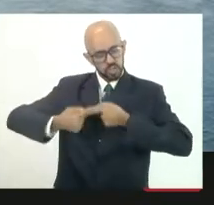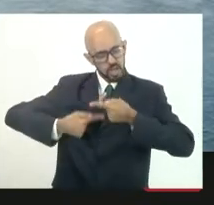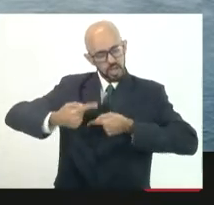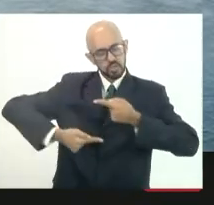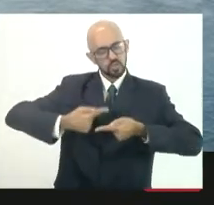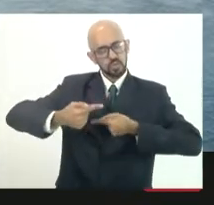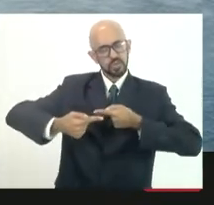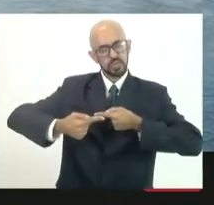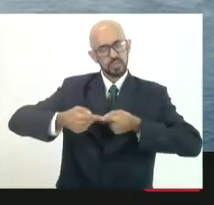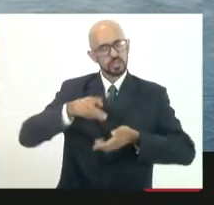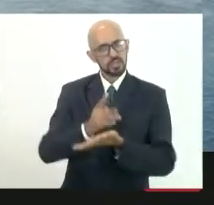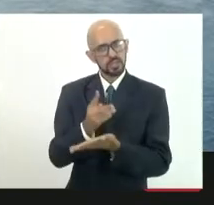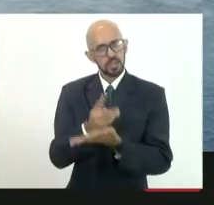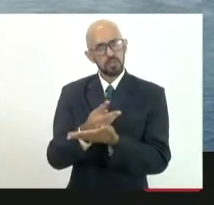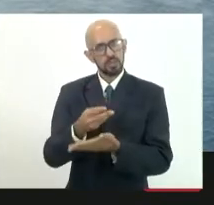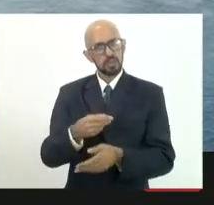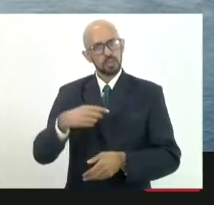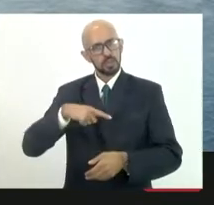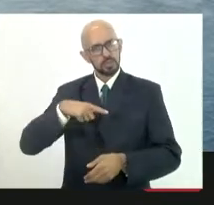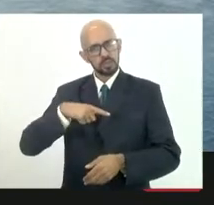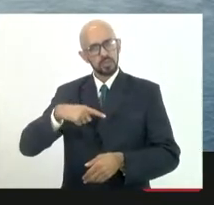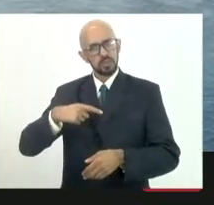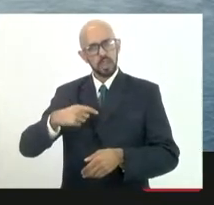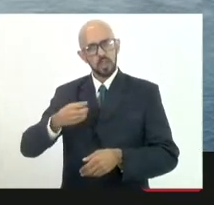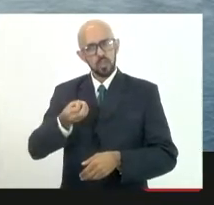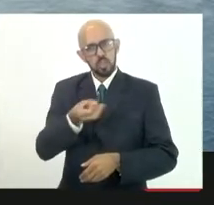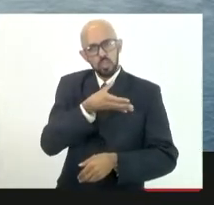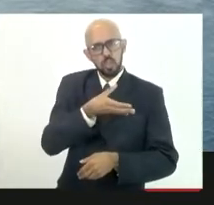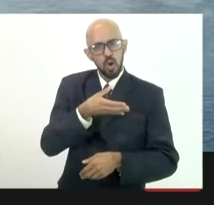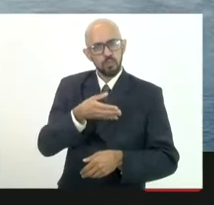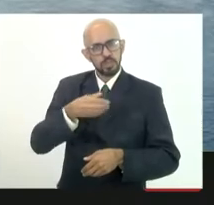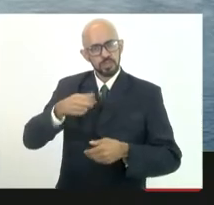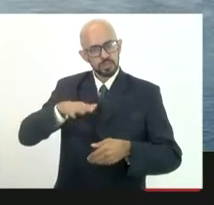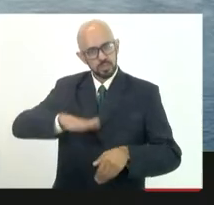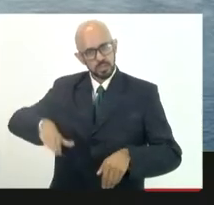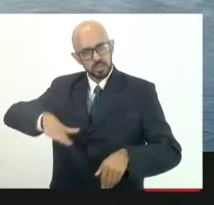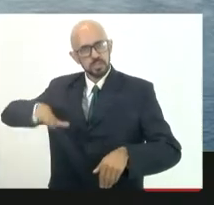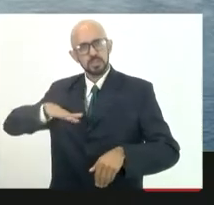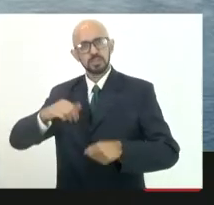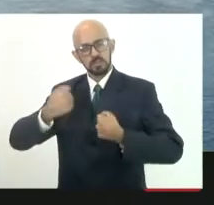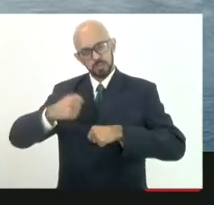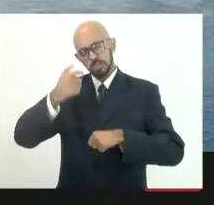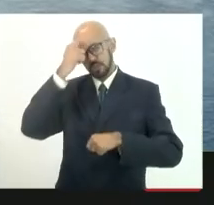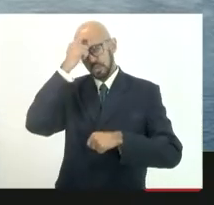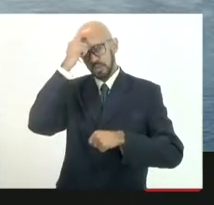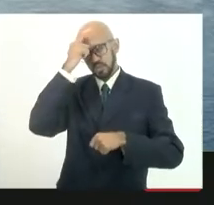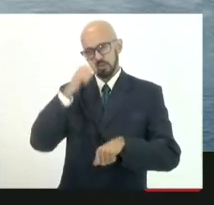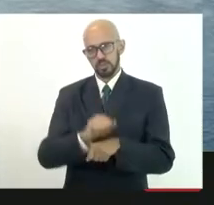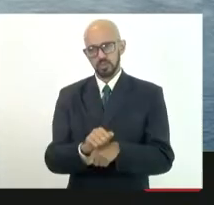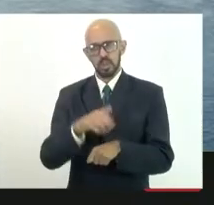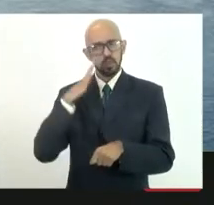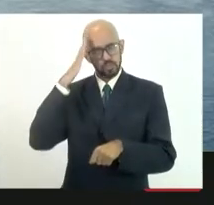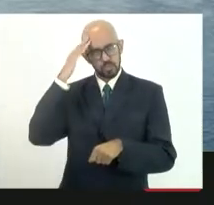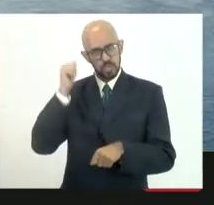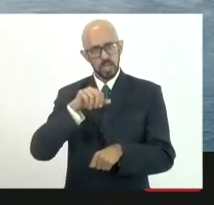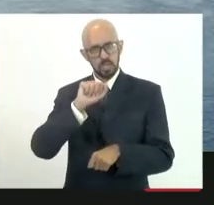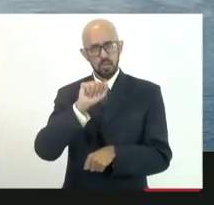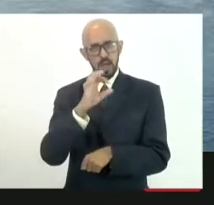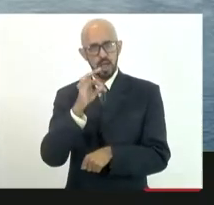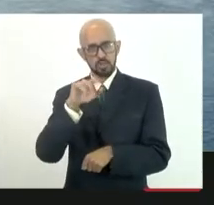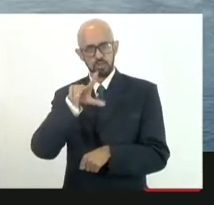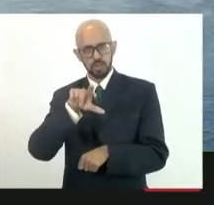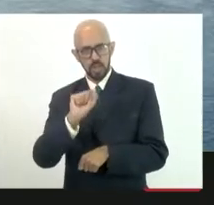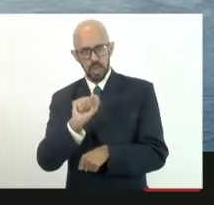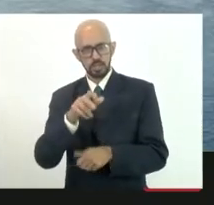novas crianças e a gente precisa mudar esse quadro a partir da conscientização. Eu sei que o deputado Átila sempre pontua que,